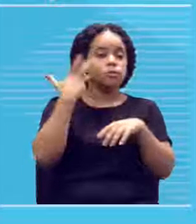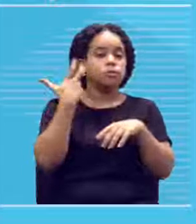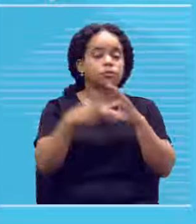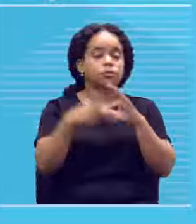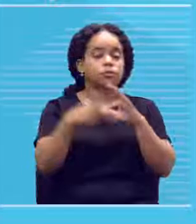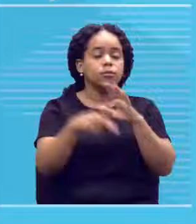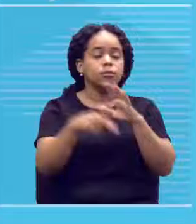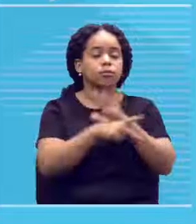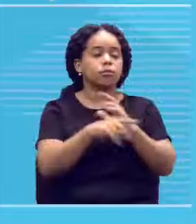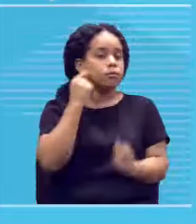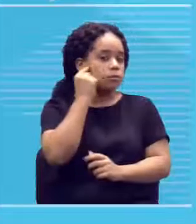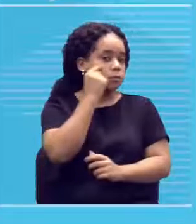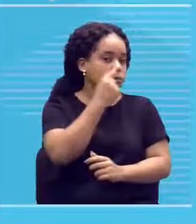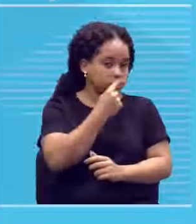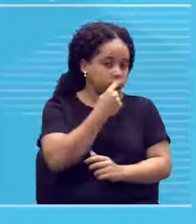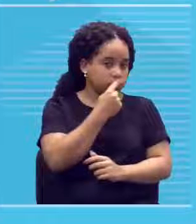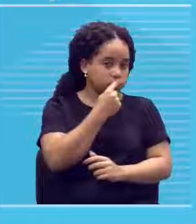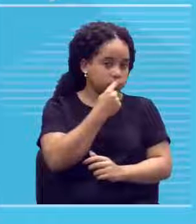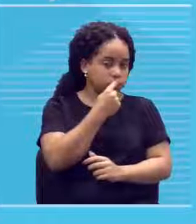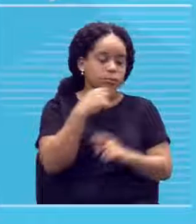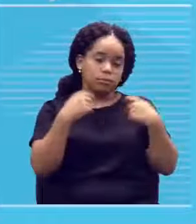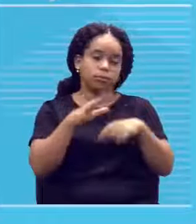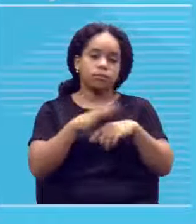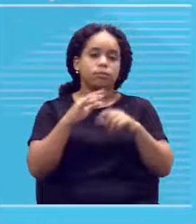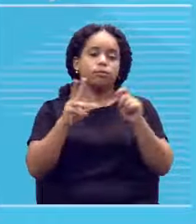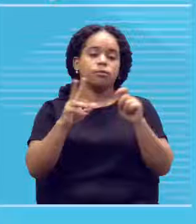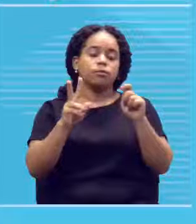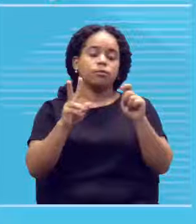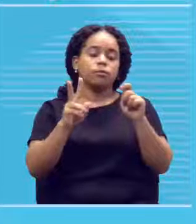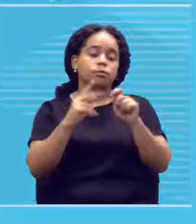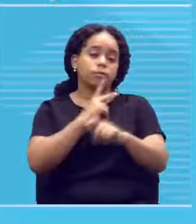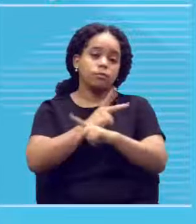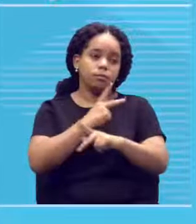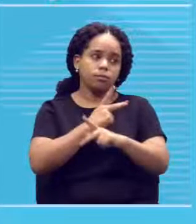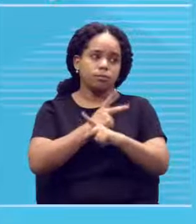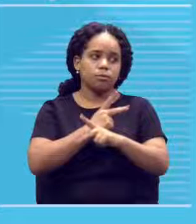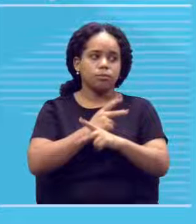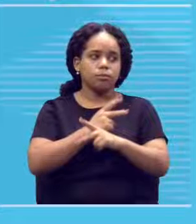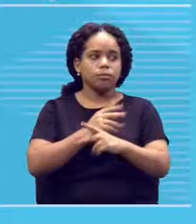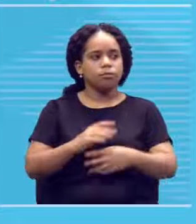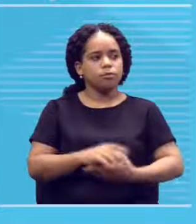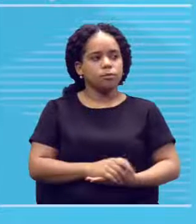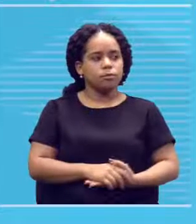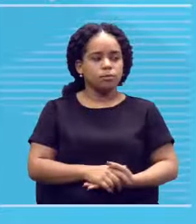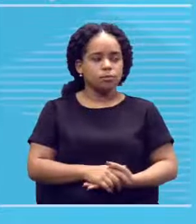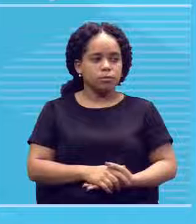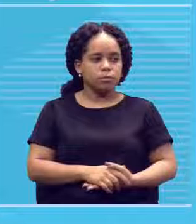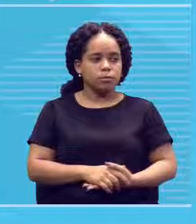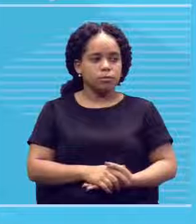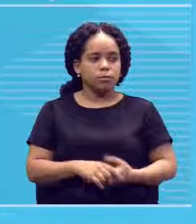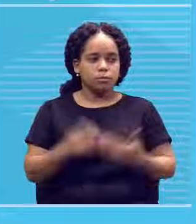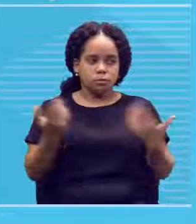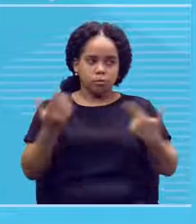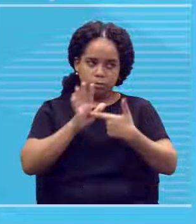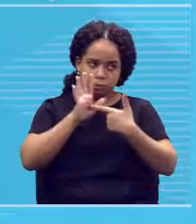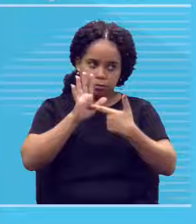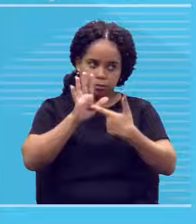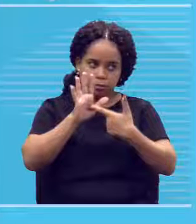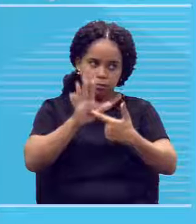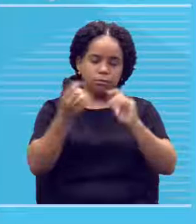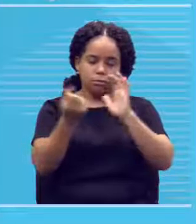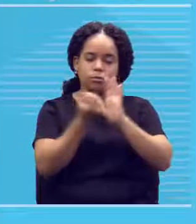oblíquo a pronto turma aí você vai ver o seguinte ó e indique a expressão